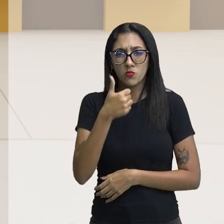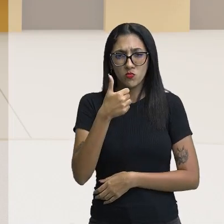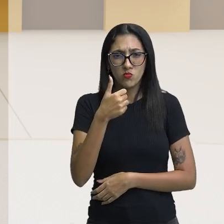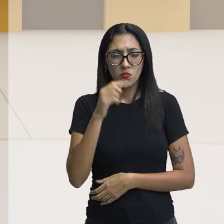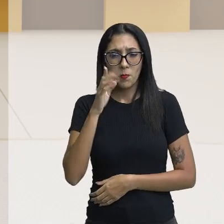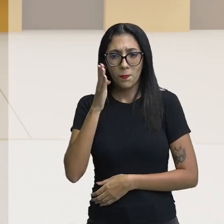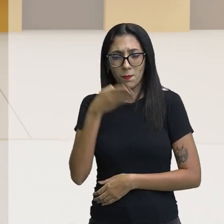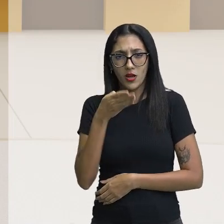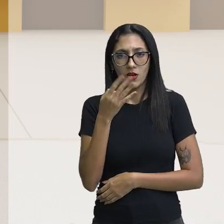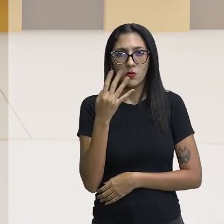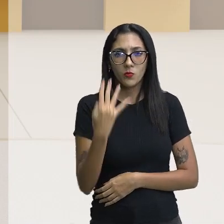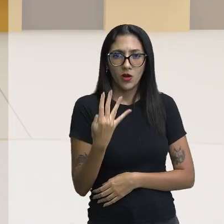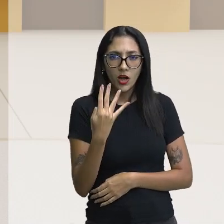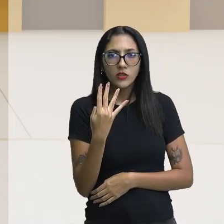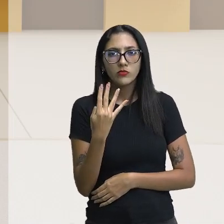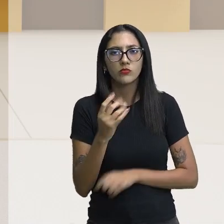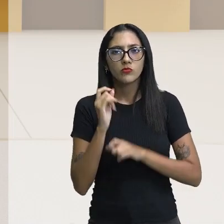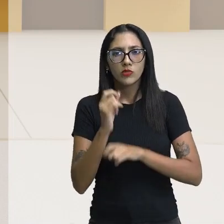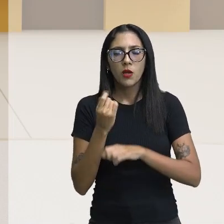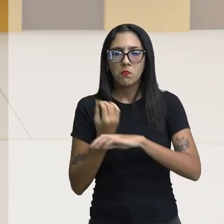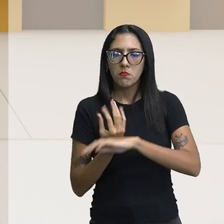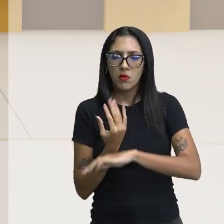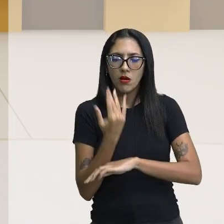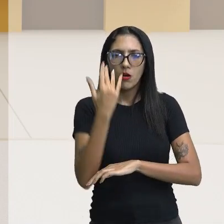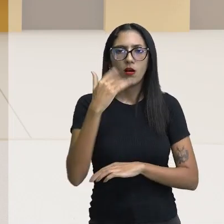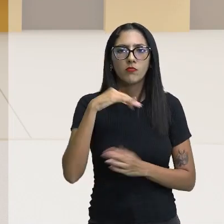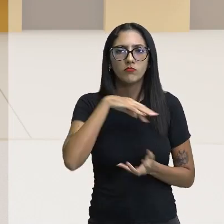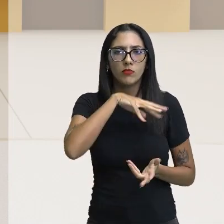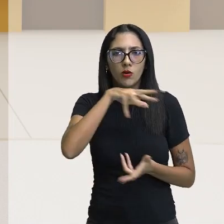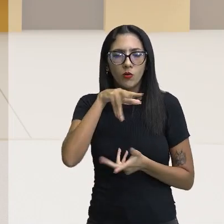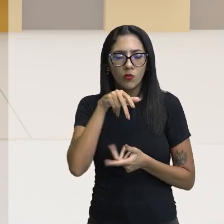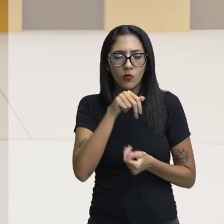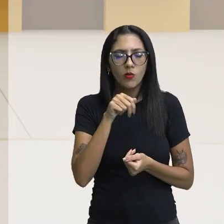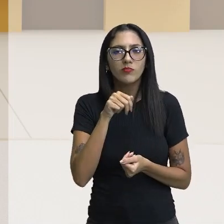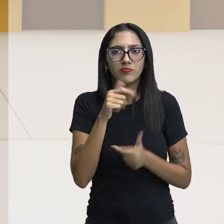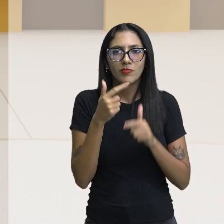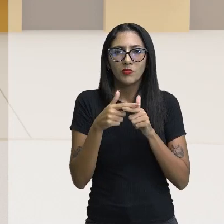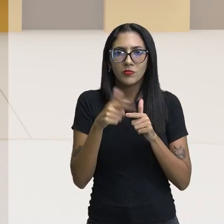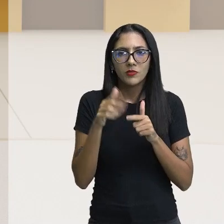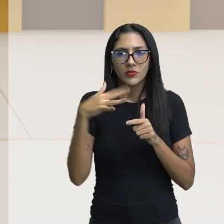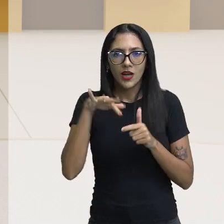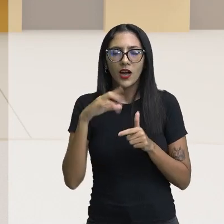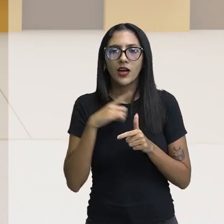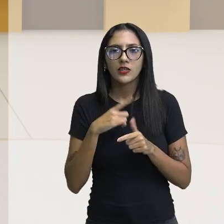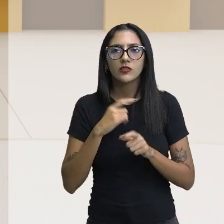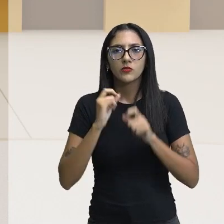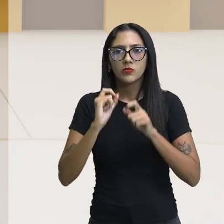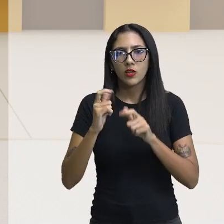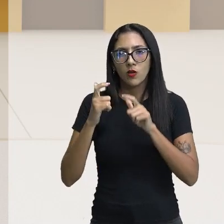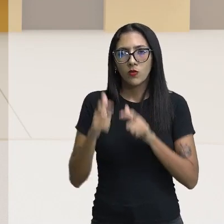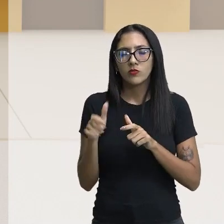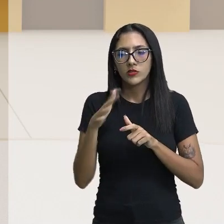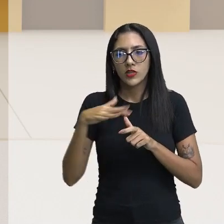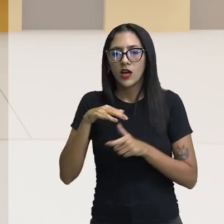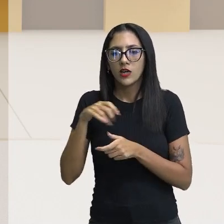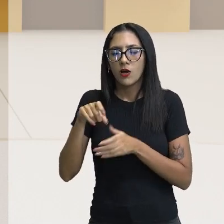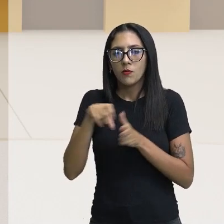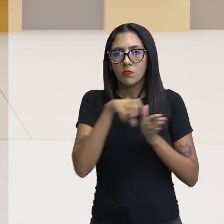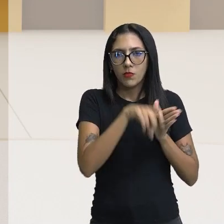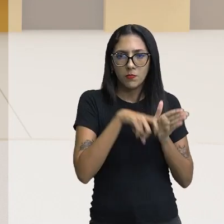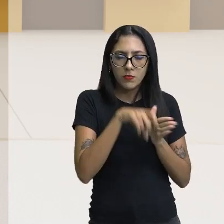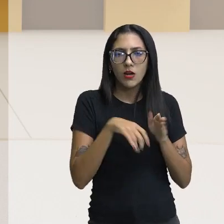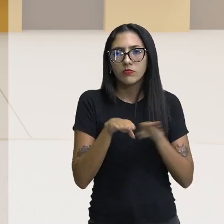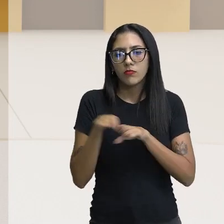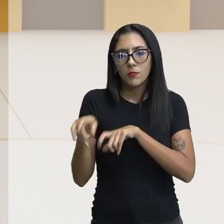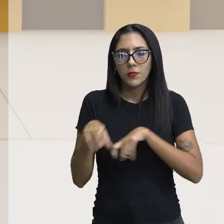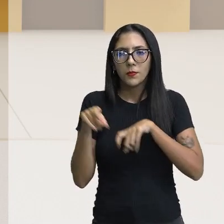1/4 dos gases estufa parte da agricultura e principalmente da pecuária. O